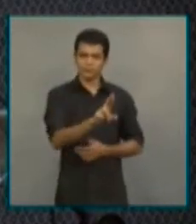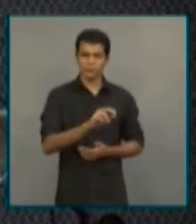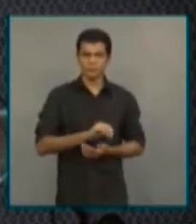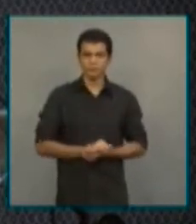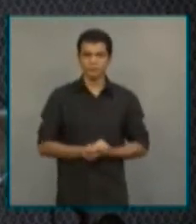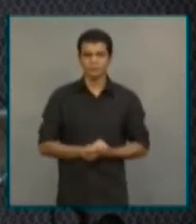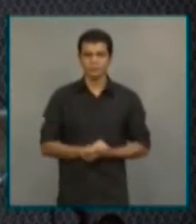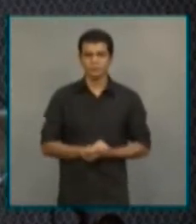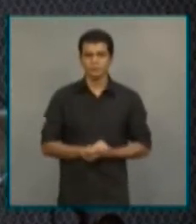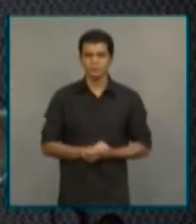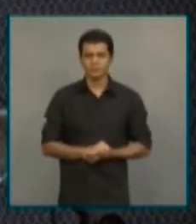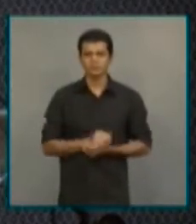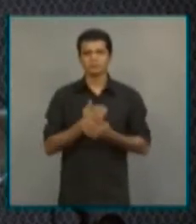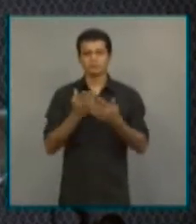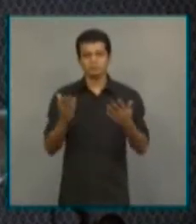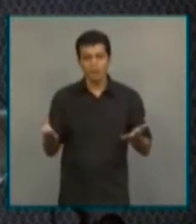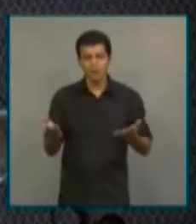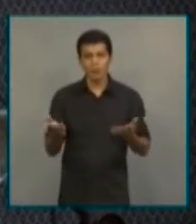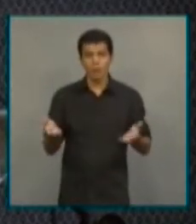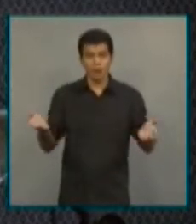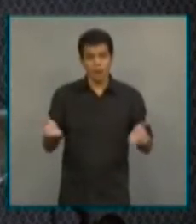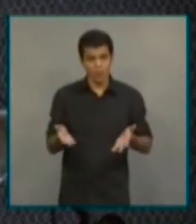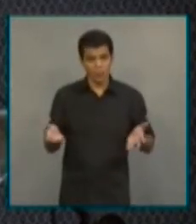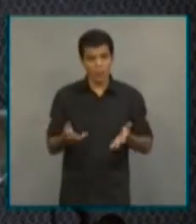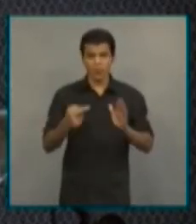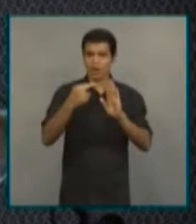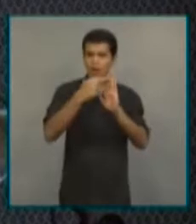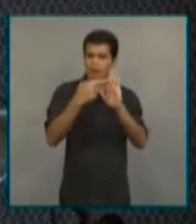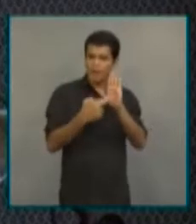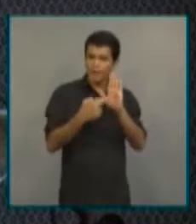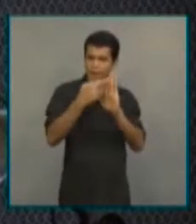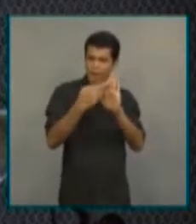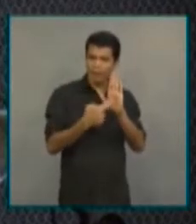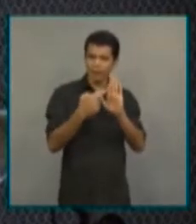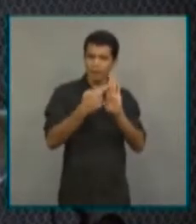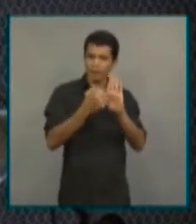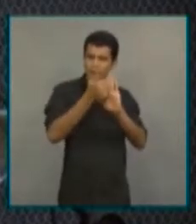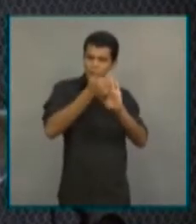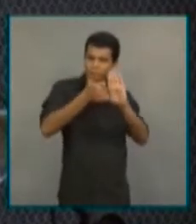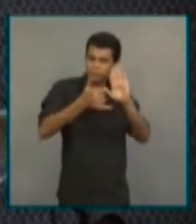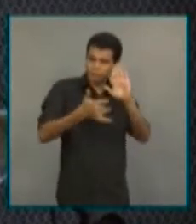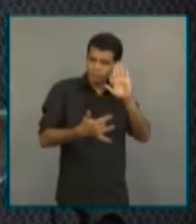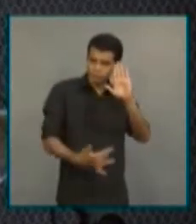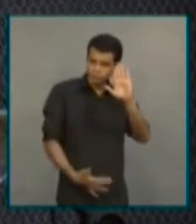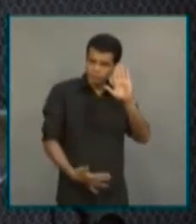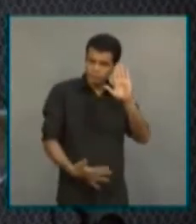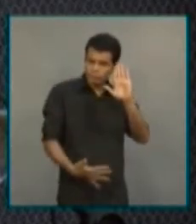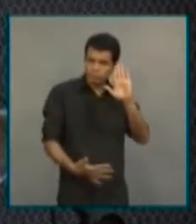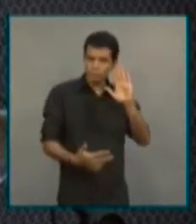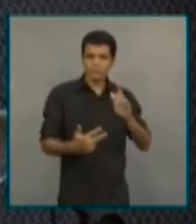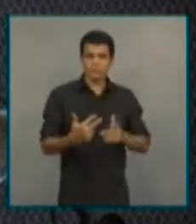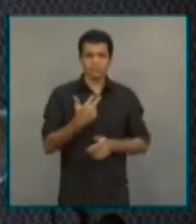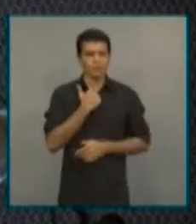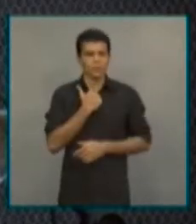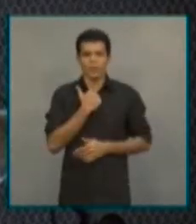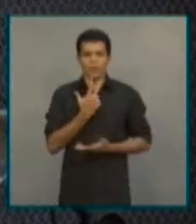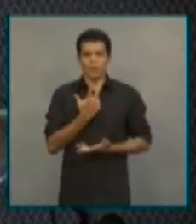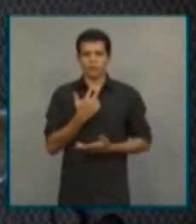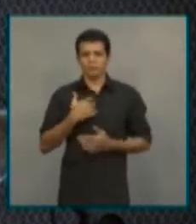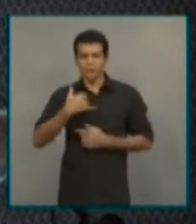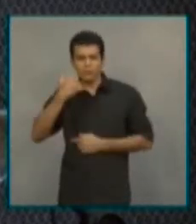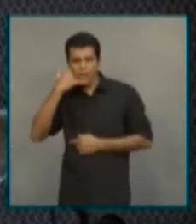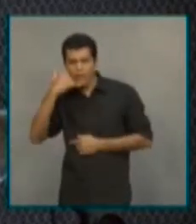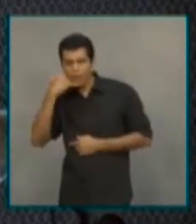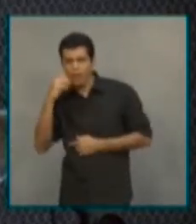Senhoras e senhores, sobre as regras de permanência dos candidatos aqui no palco. Os mesmos não podem fazer uso de telefones